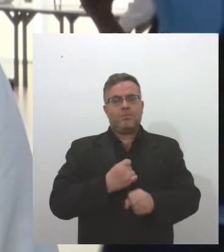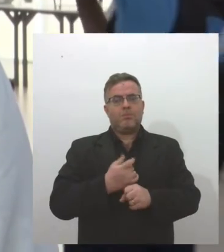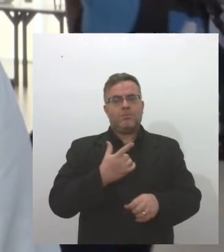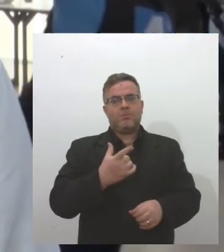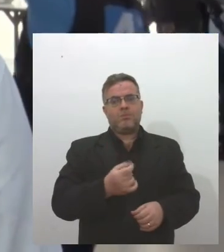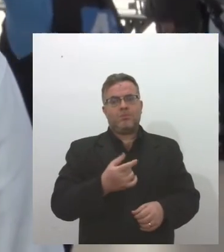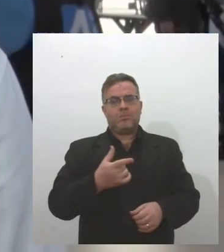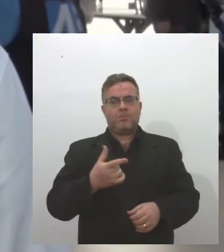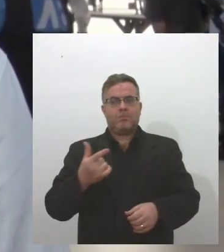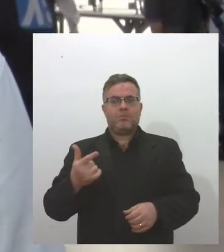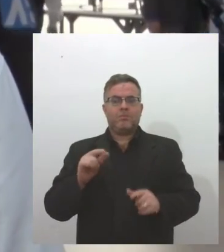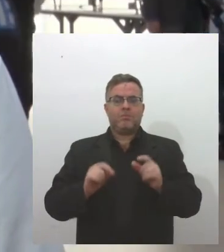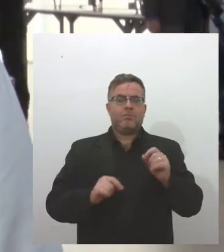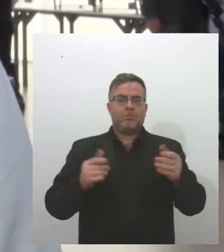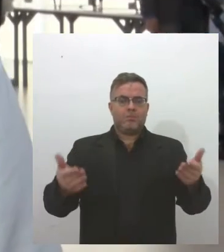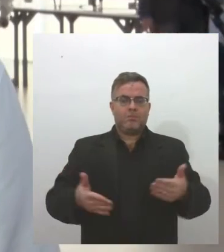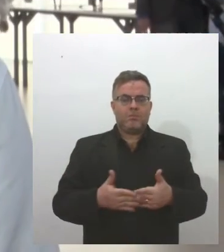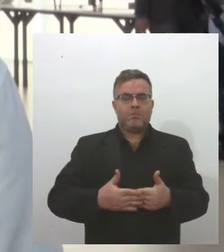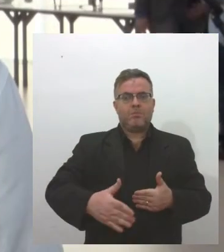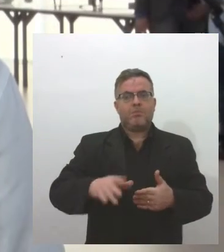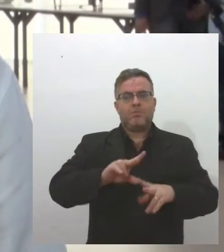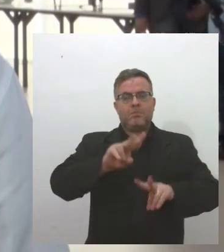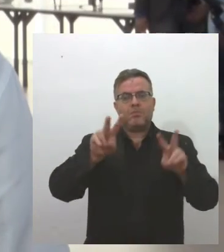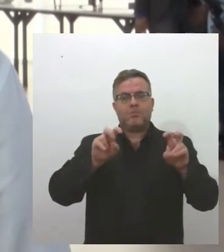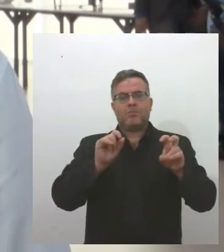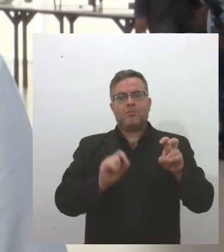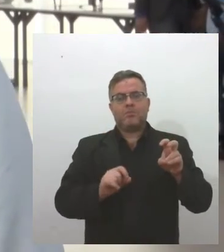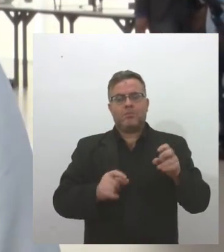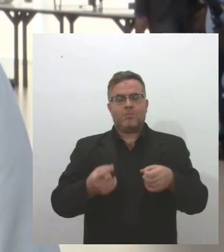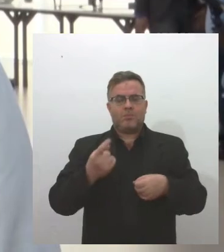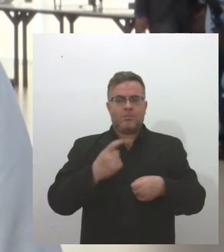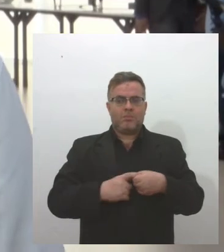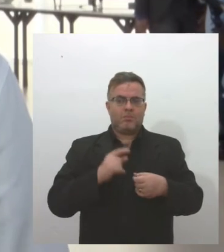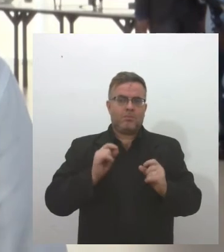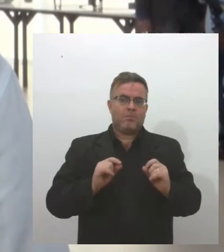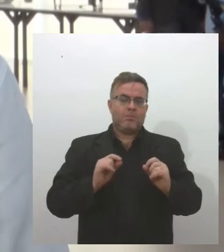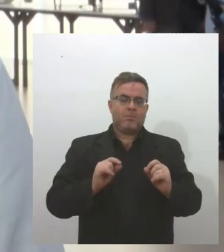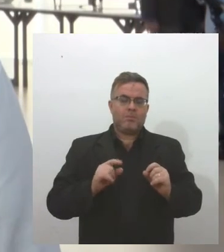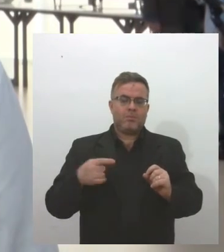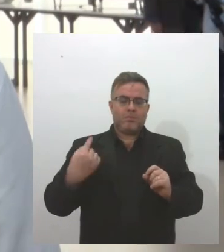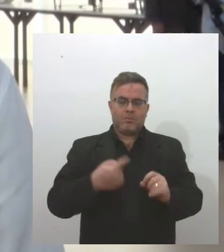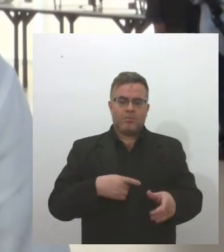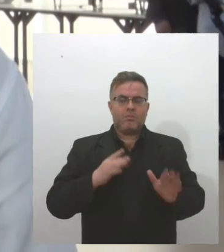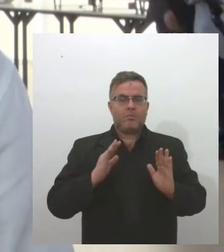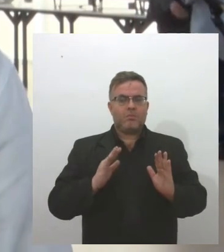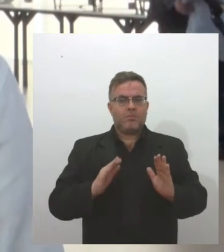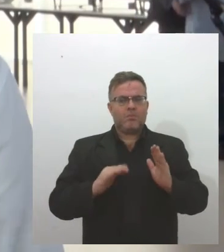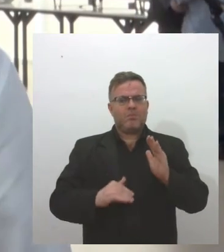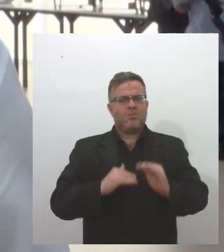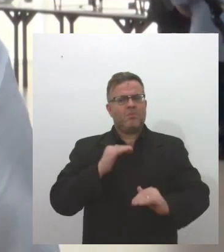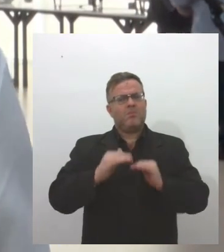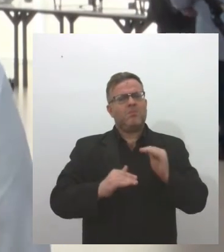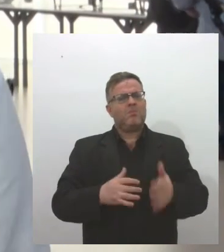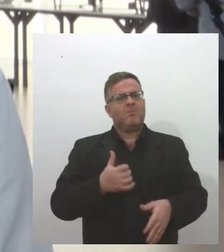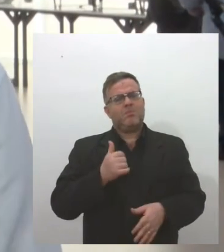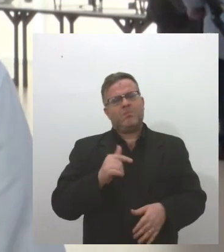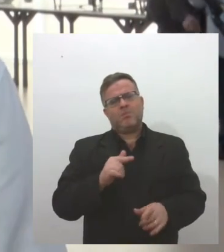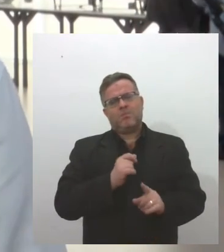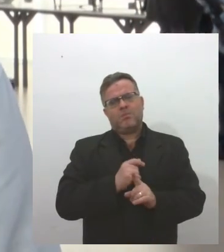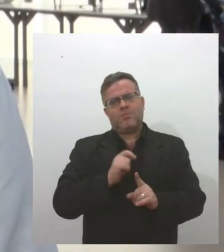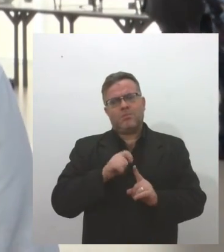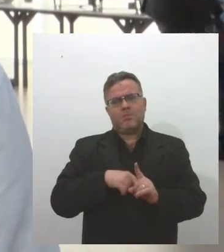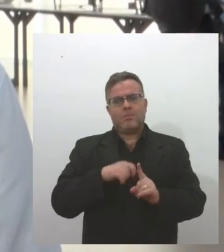a gente acredita que agora a pauta da gente de retomada, a gente já cansou ela durante 17 meses, já que fomos o